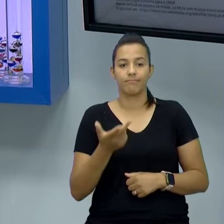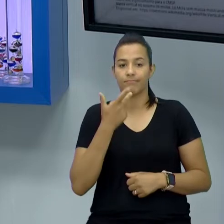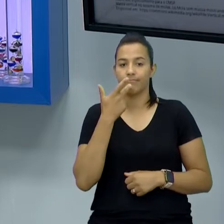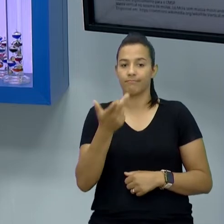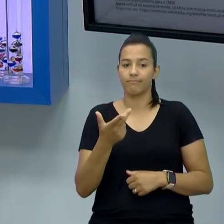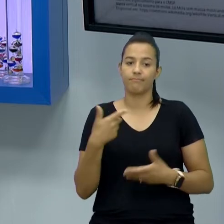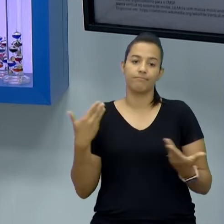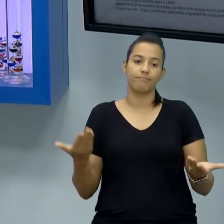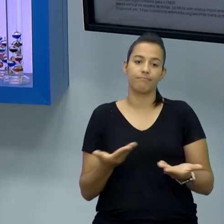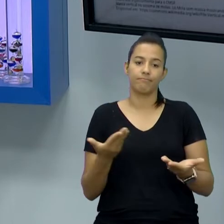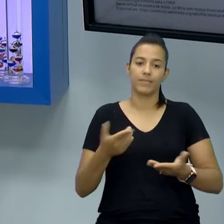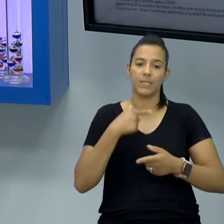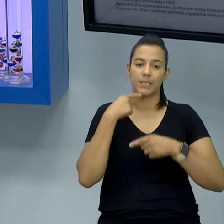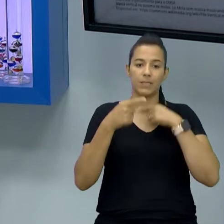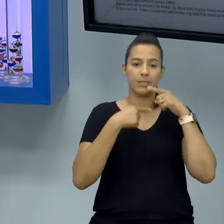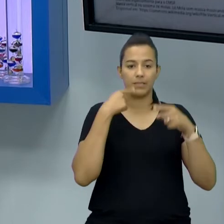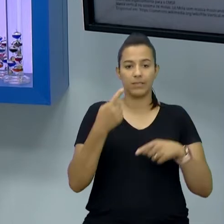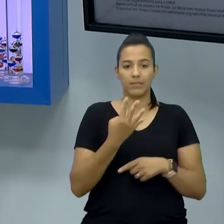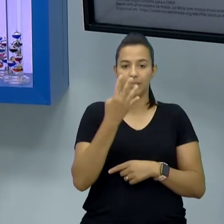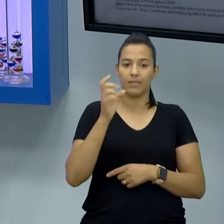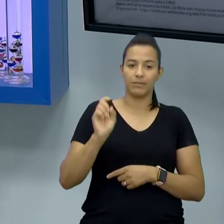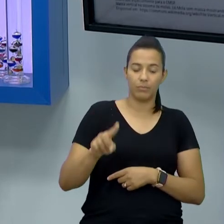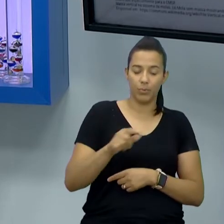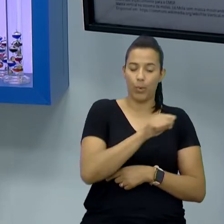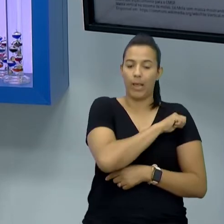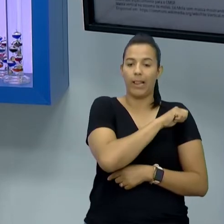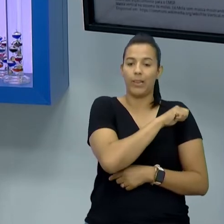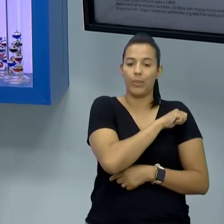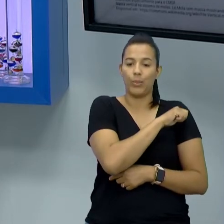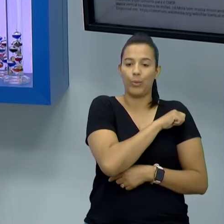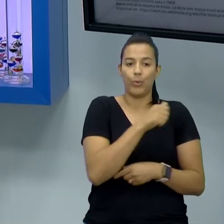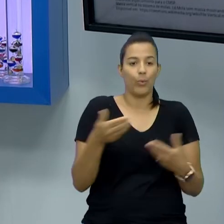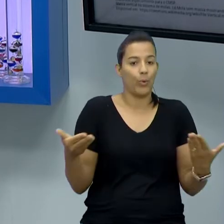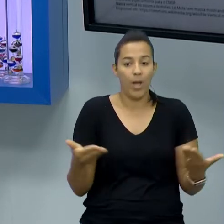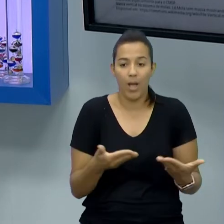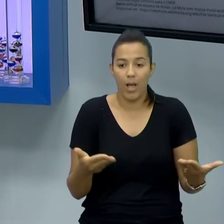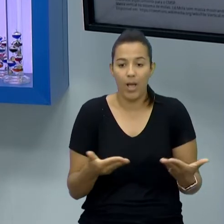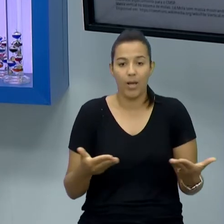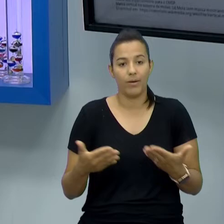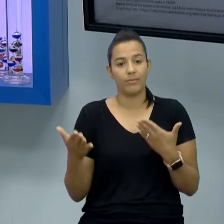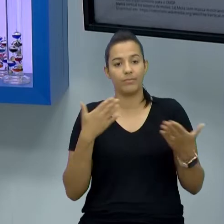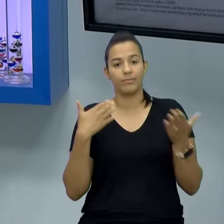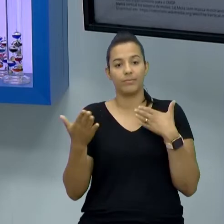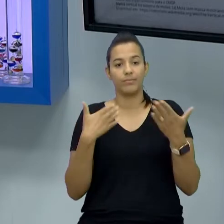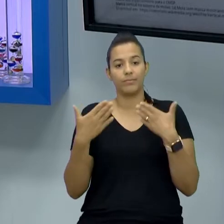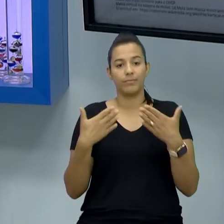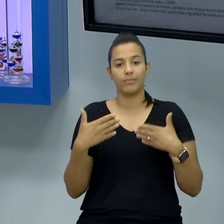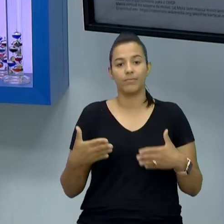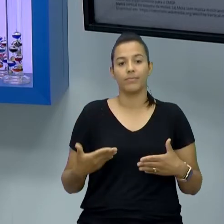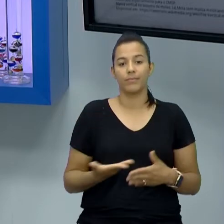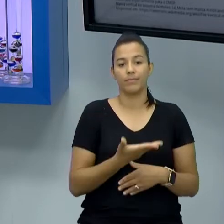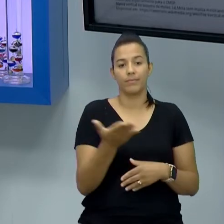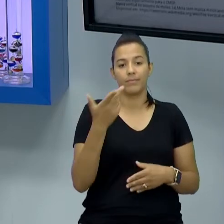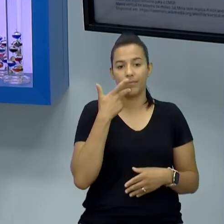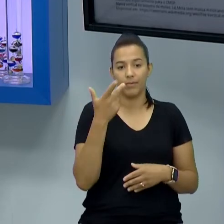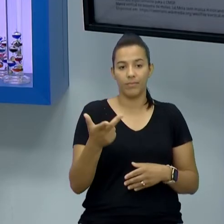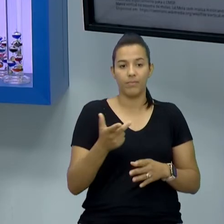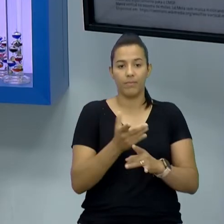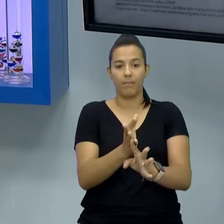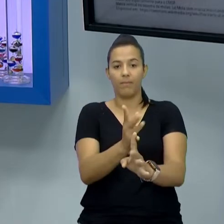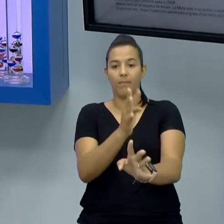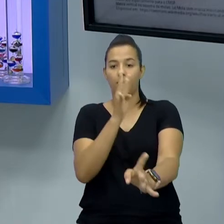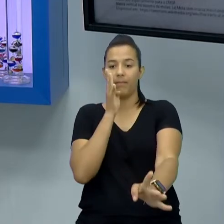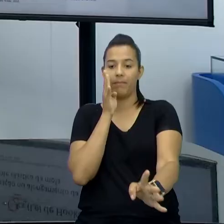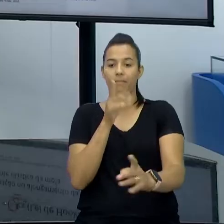mas não vou conseguir dar conta de 4.000 estudantes. Agora lá, conversando com a nossa produtora agora. Falou, ó, Giba, tá aqui uma fila